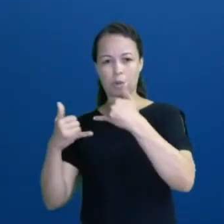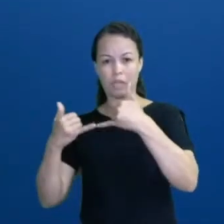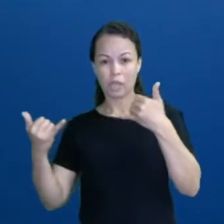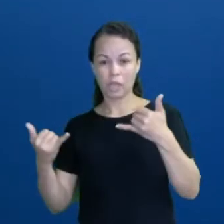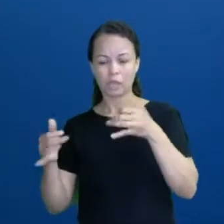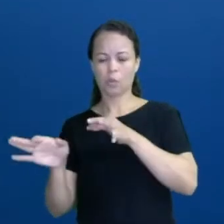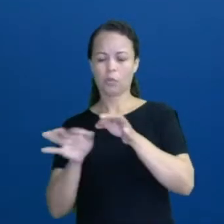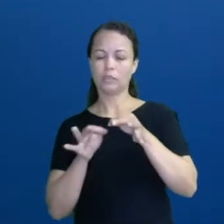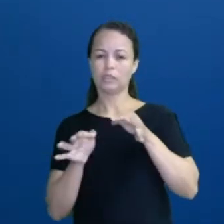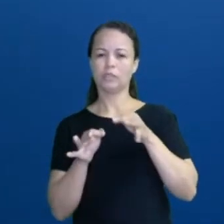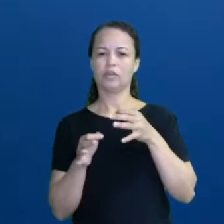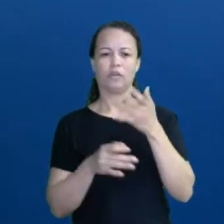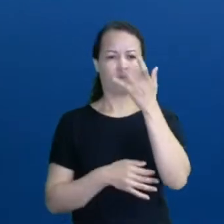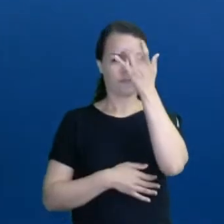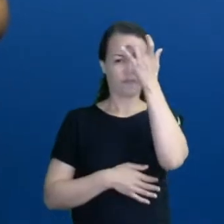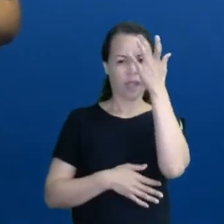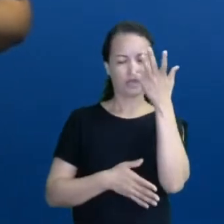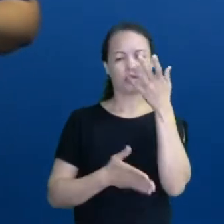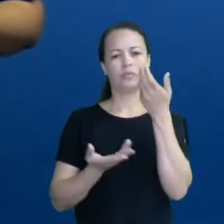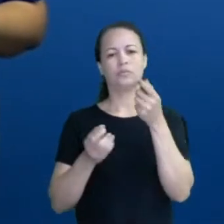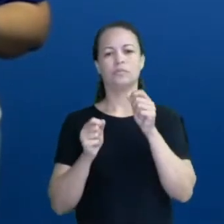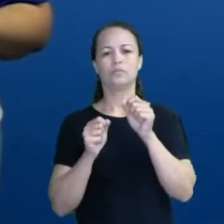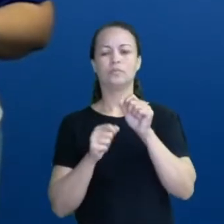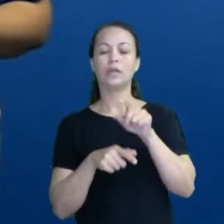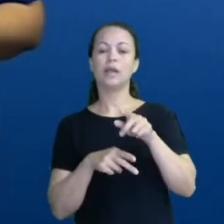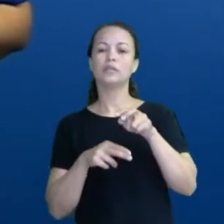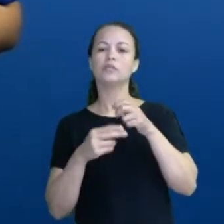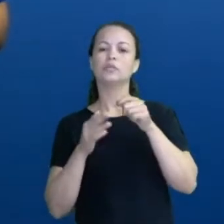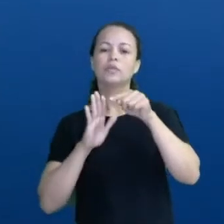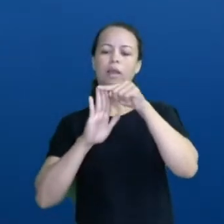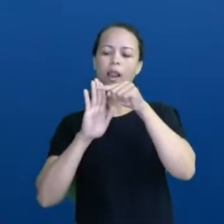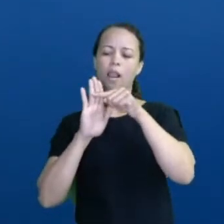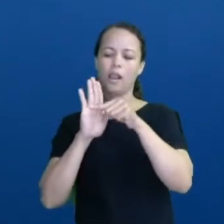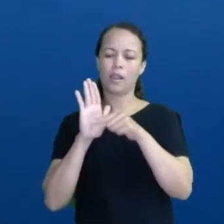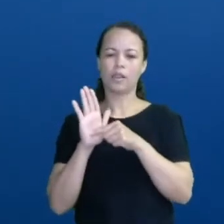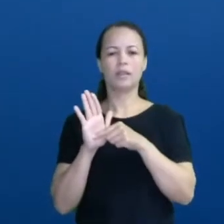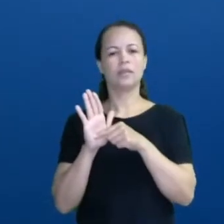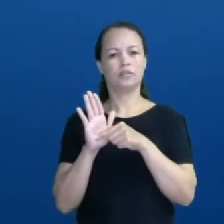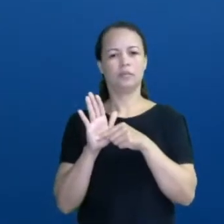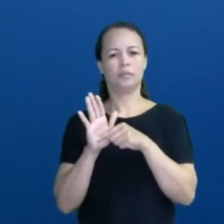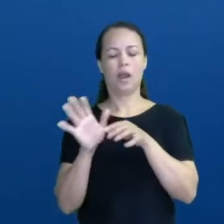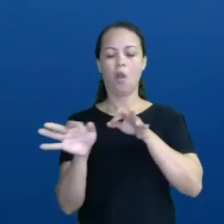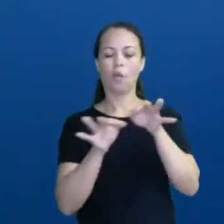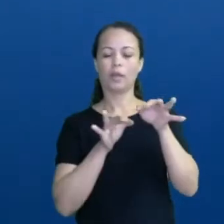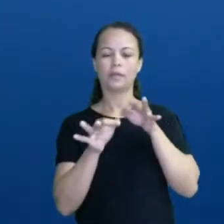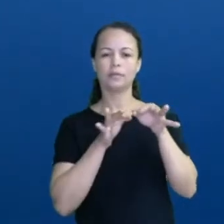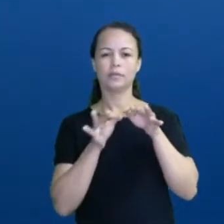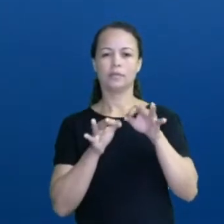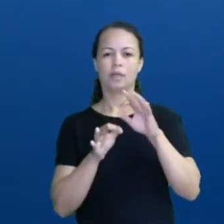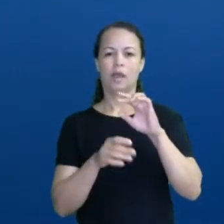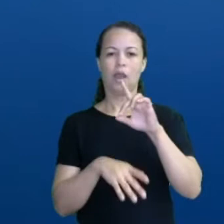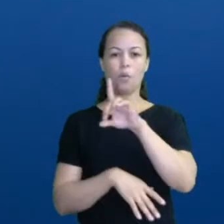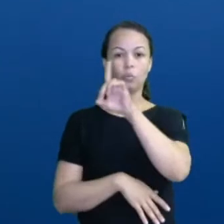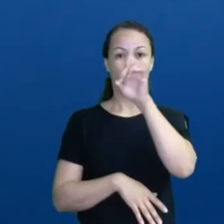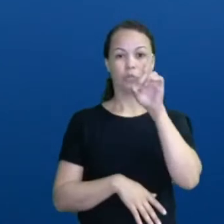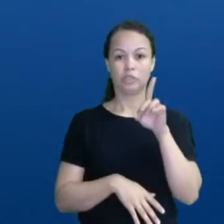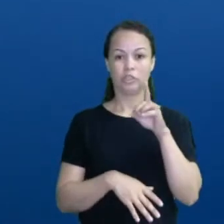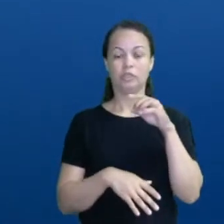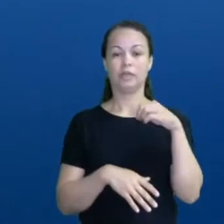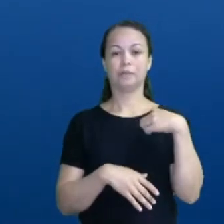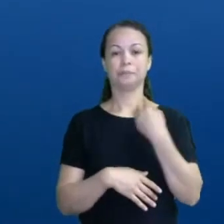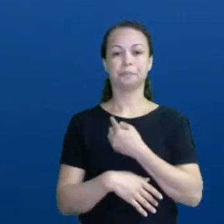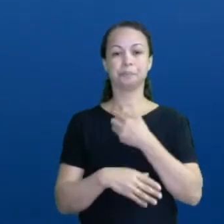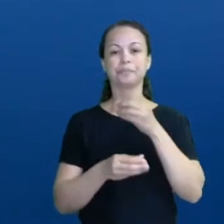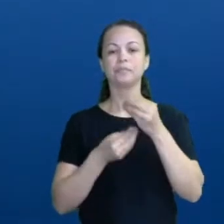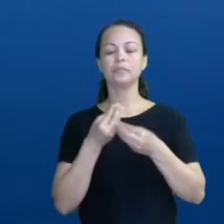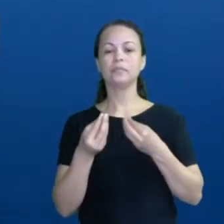muito mais facilmente. É para isso que as listas servem, para organizar o nosso dia e ajudar a gente a ganhar tempo. E